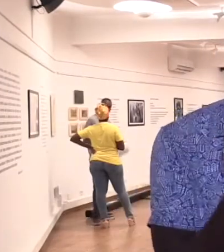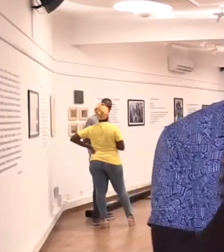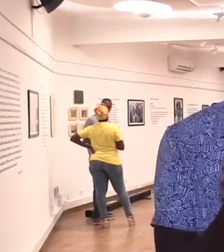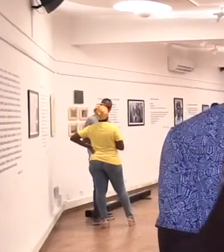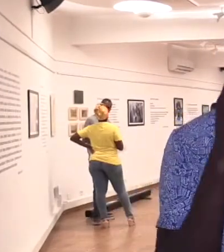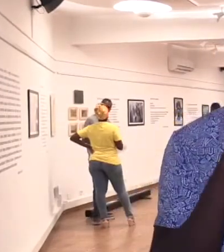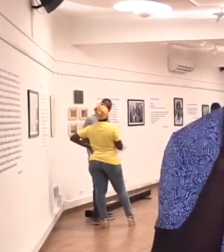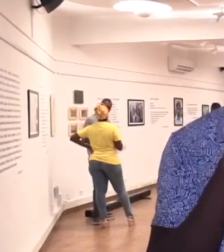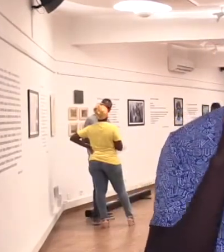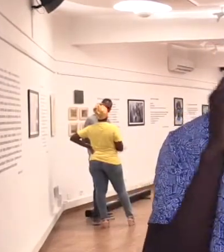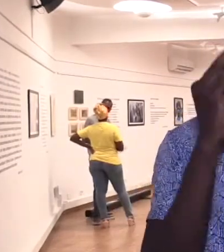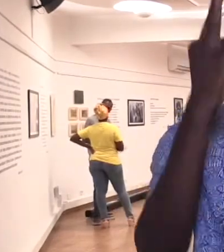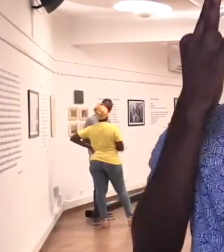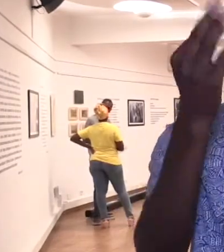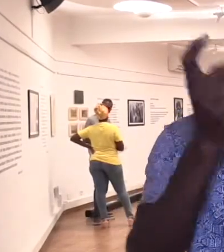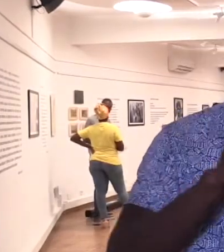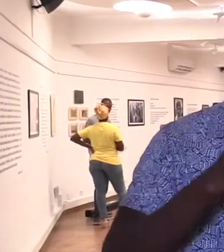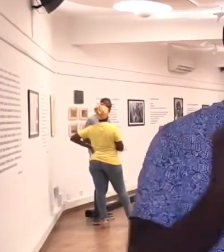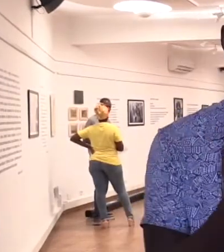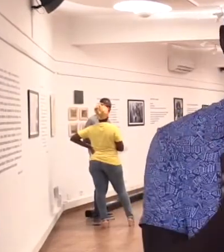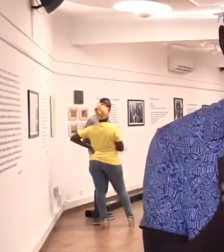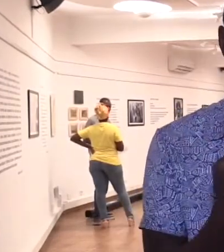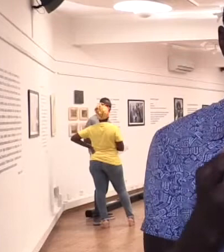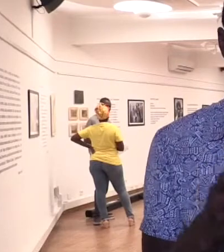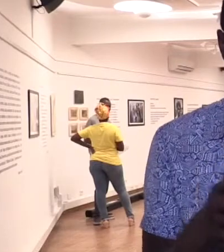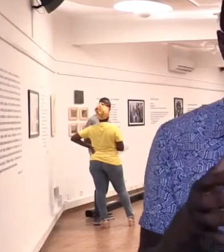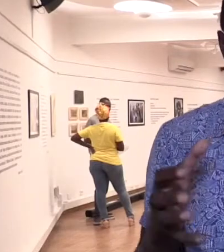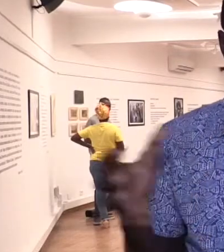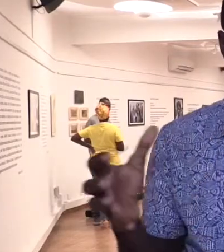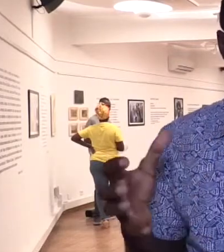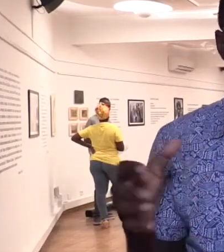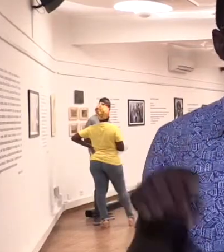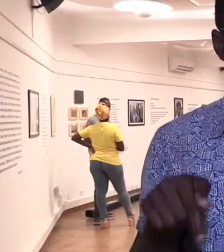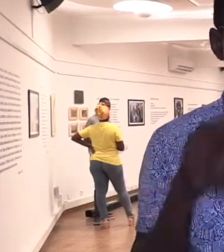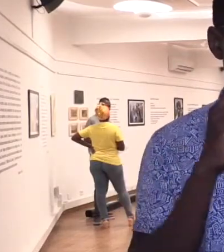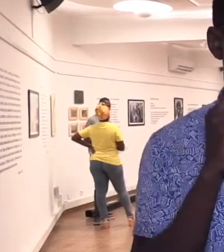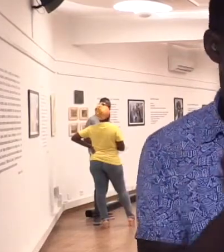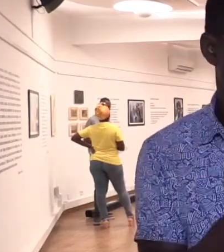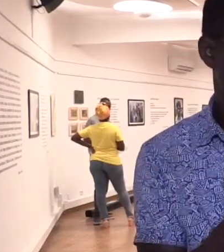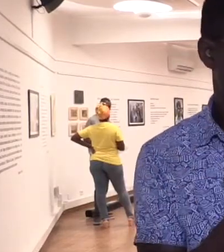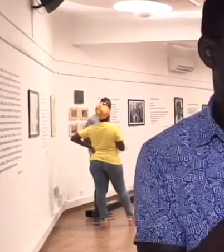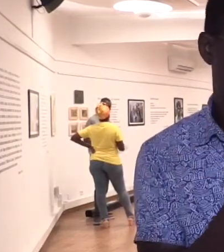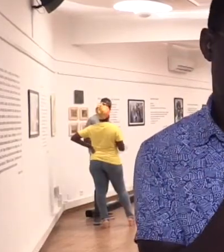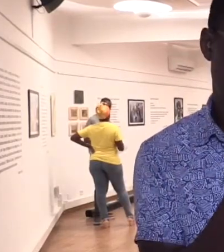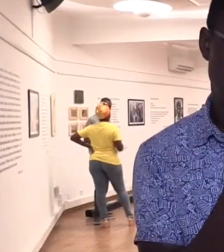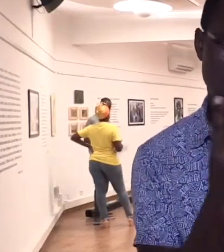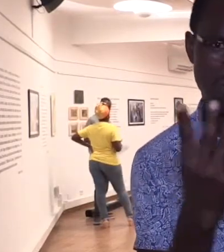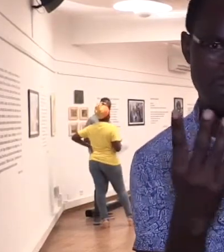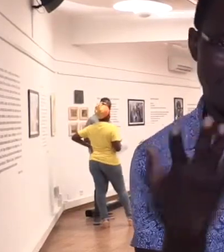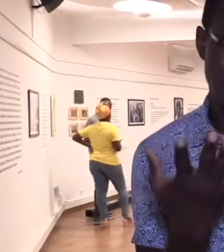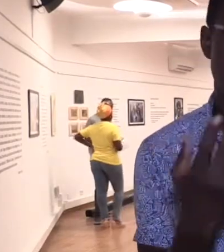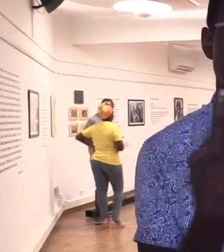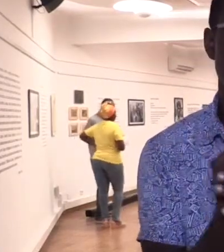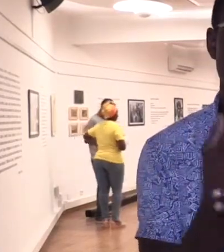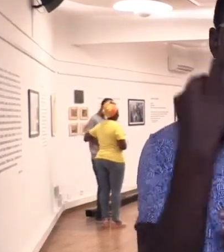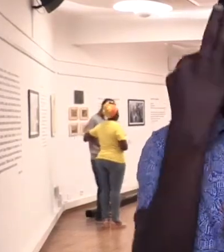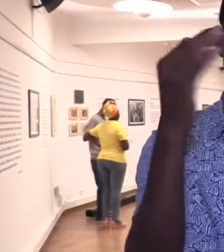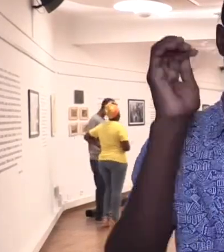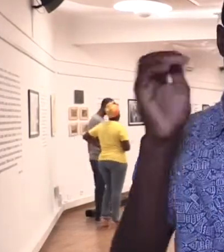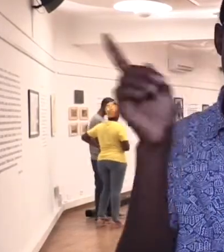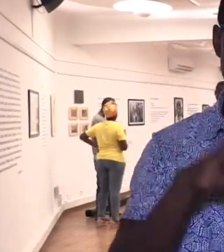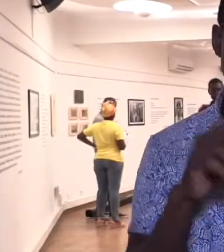continuasse e tivesse participação de mais surdos, visto que hoje o número é reduzido. É importante que